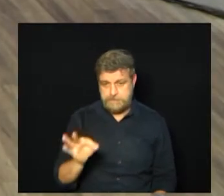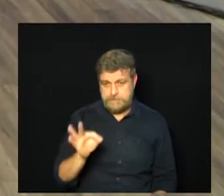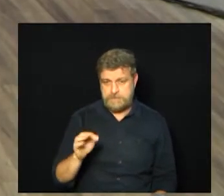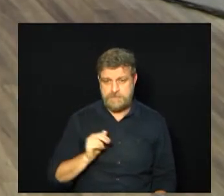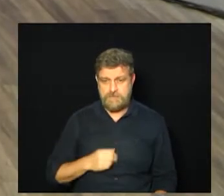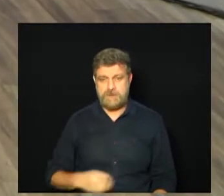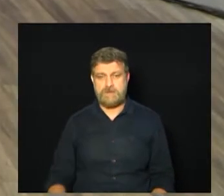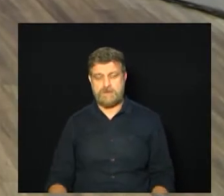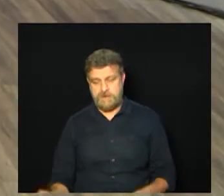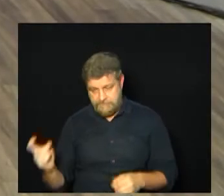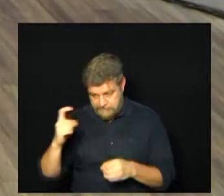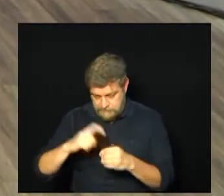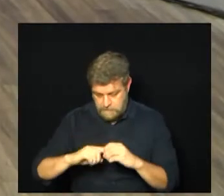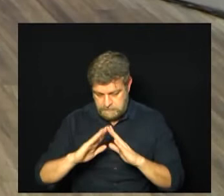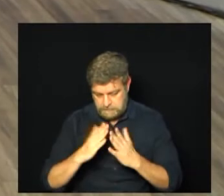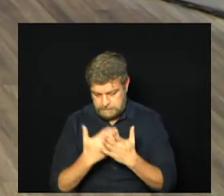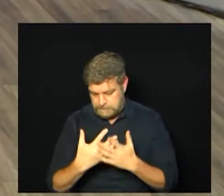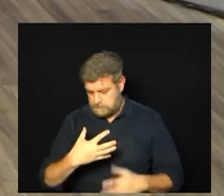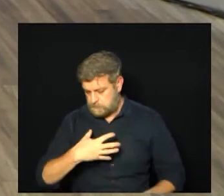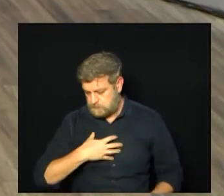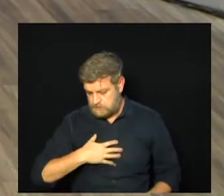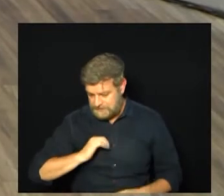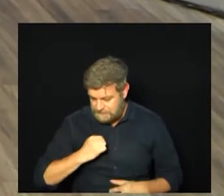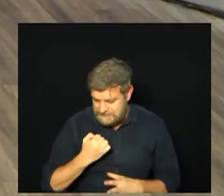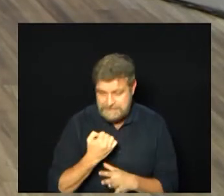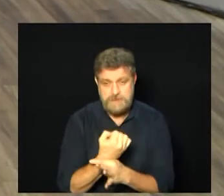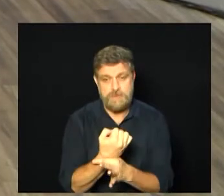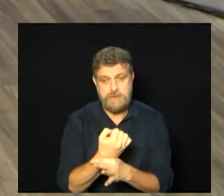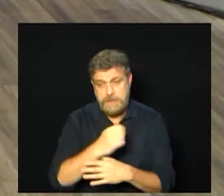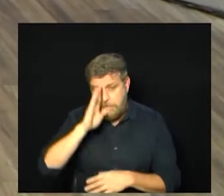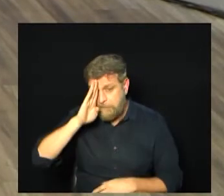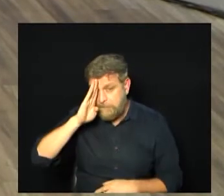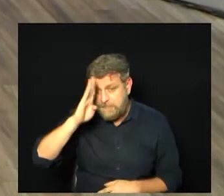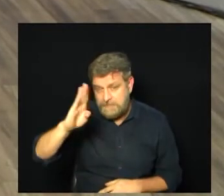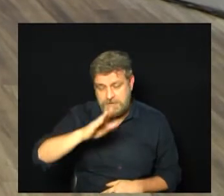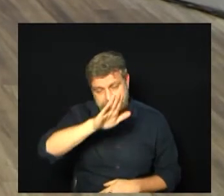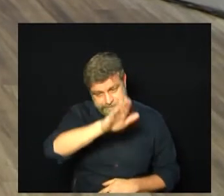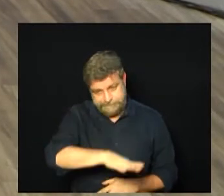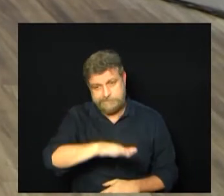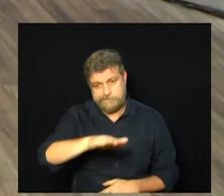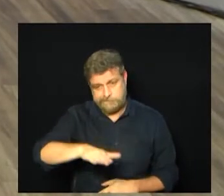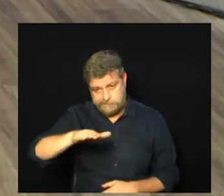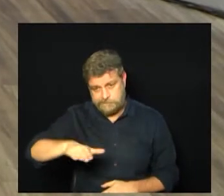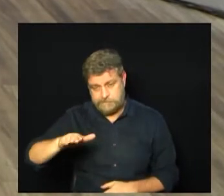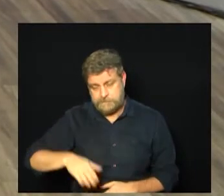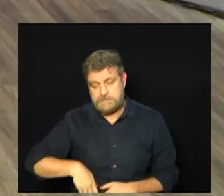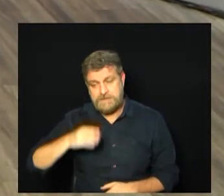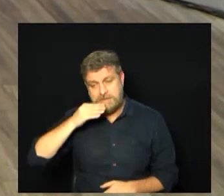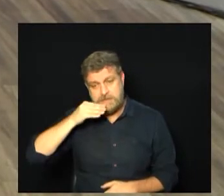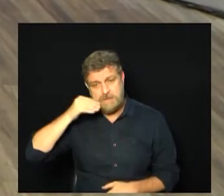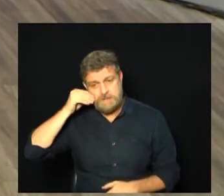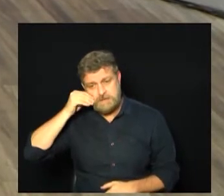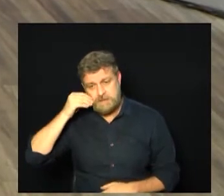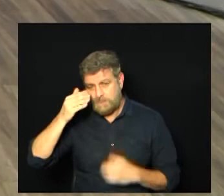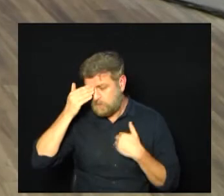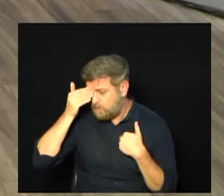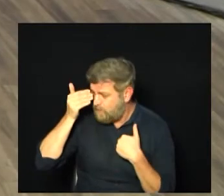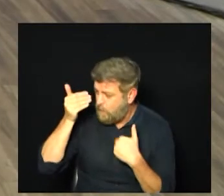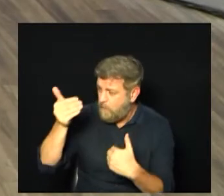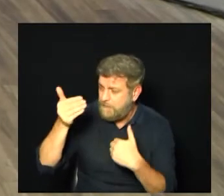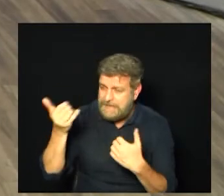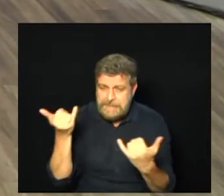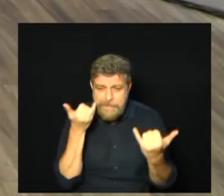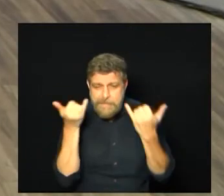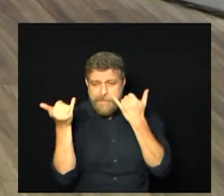esta retomada de uma forma segura, principalmente com as nossas crianças e adolescentes. Muito obrigado por todas